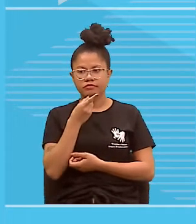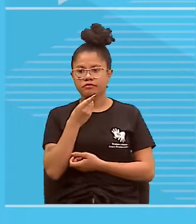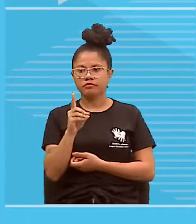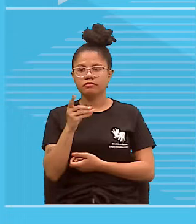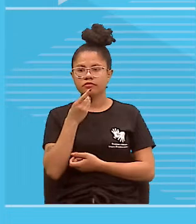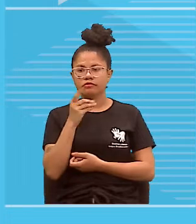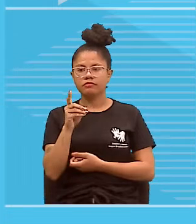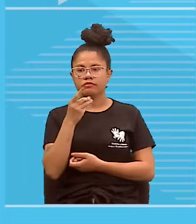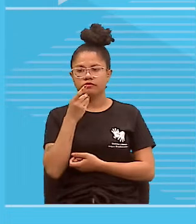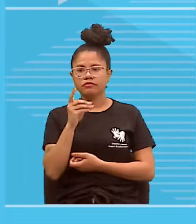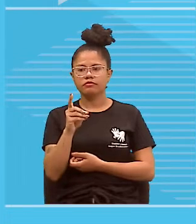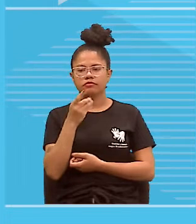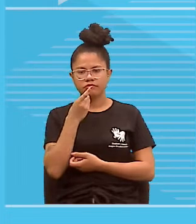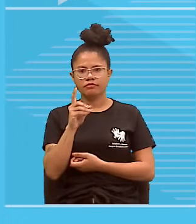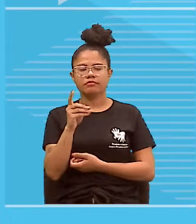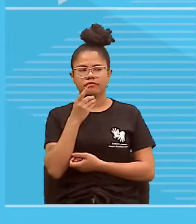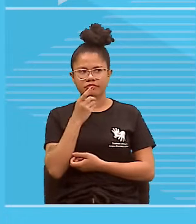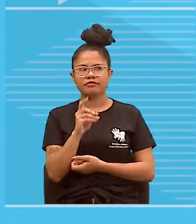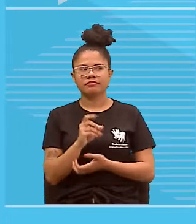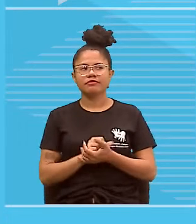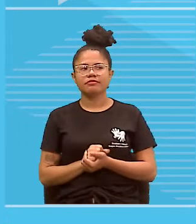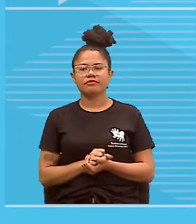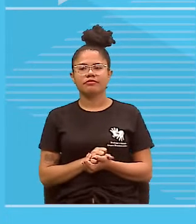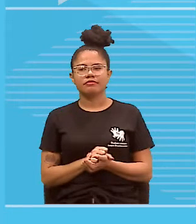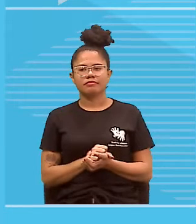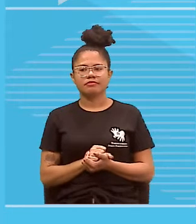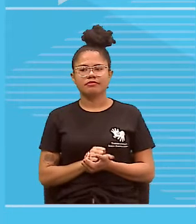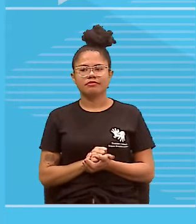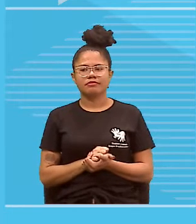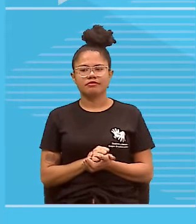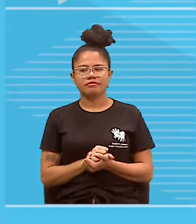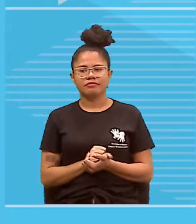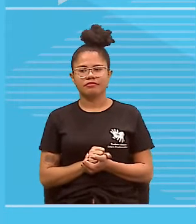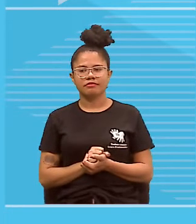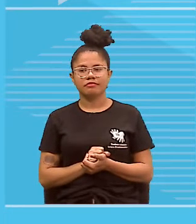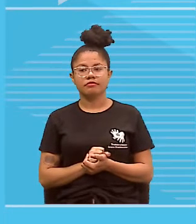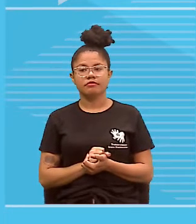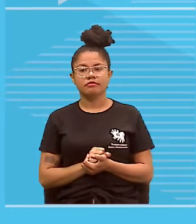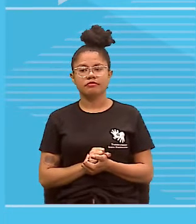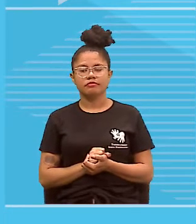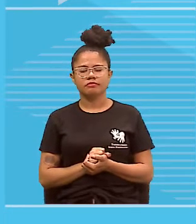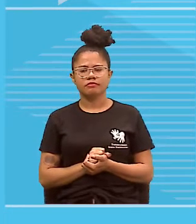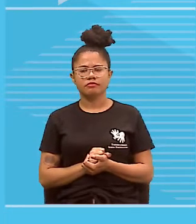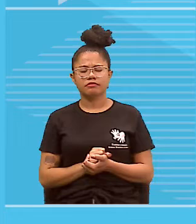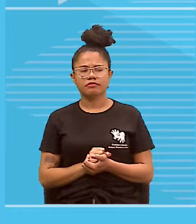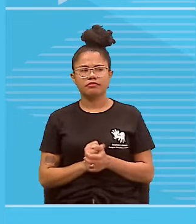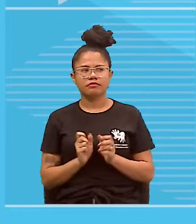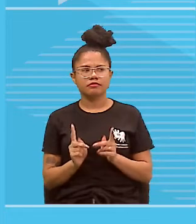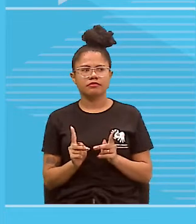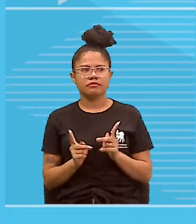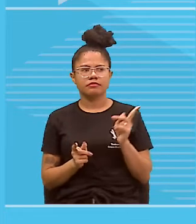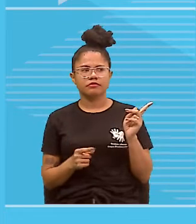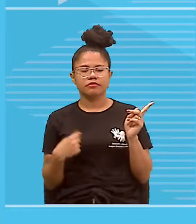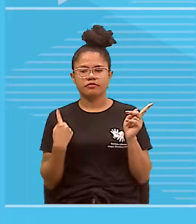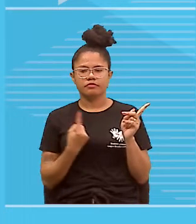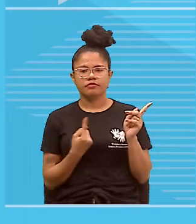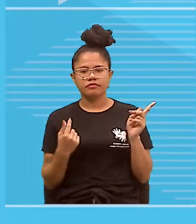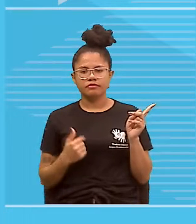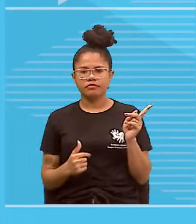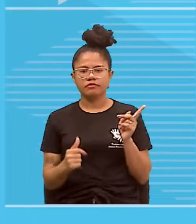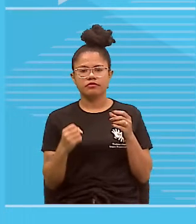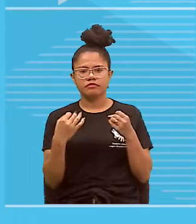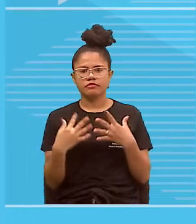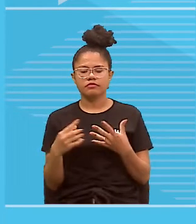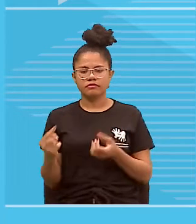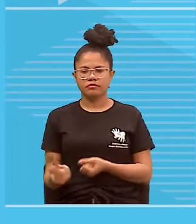dentro da nossa classificação biológica nós estamos aqui também tá bom só que nós vamos Seguindo para ser uma